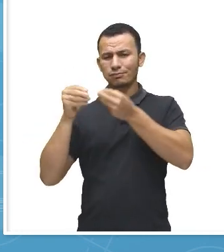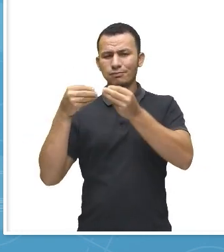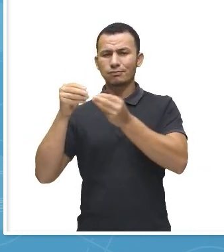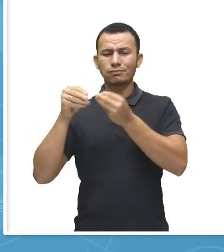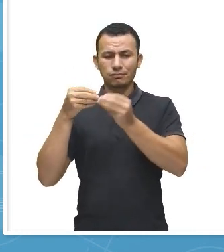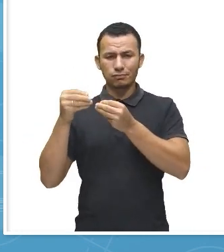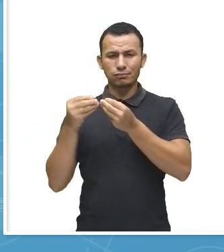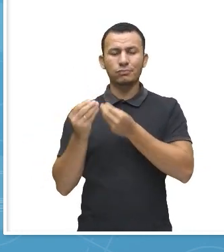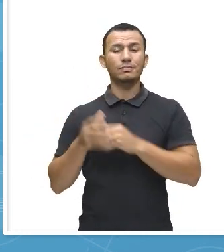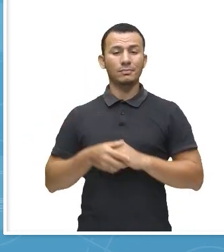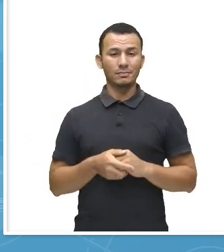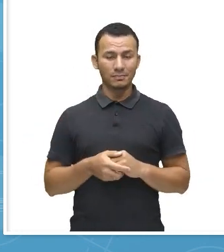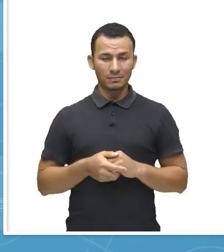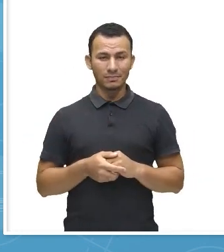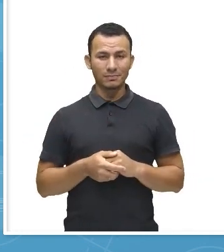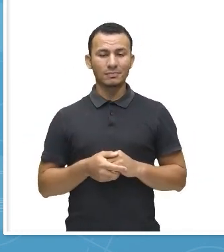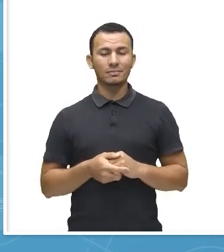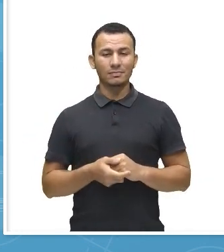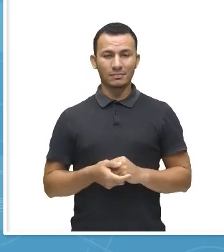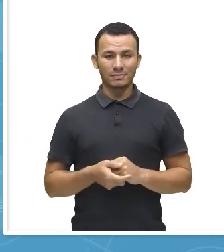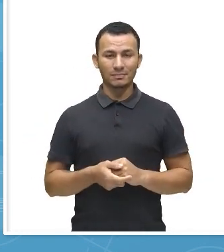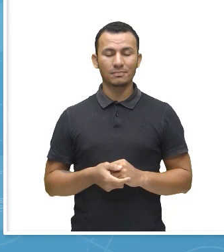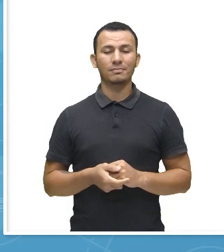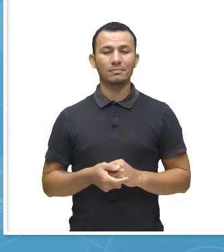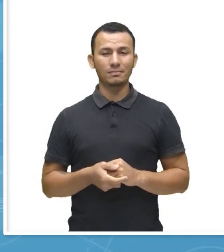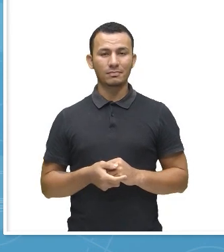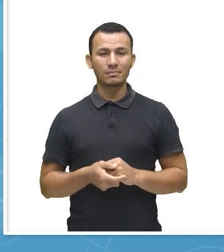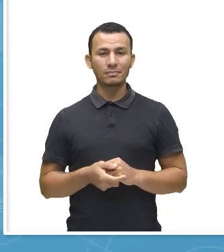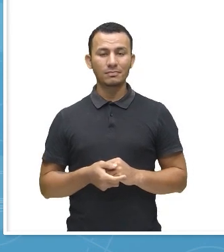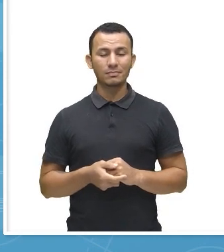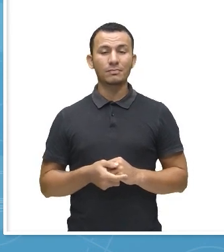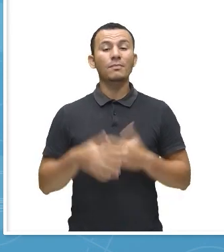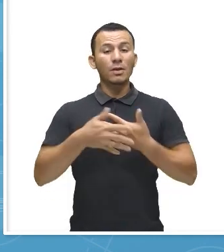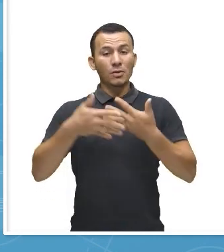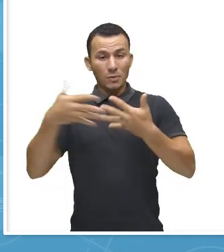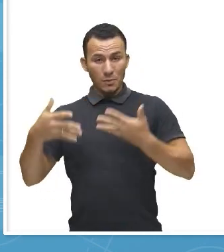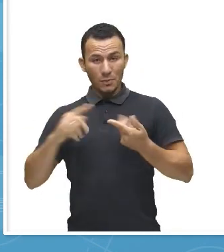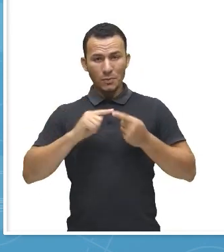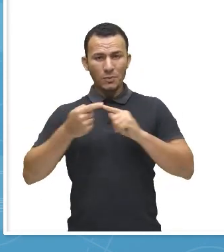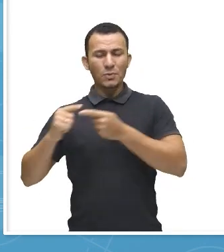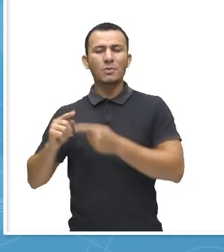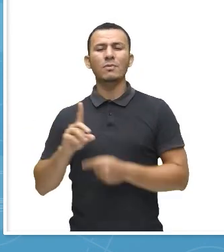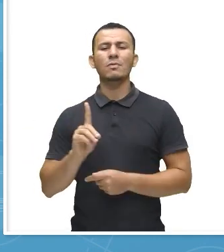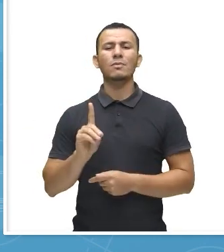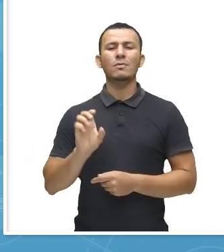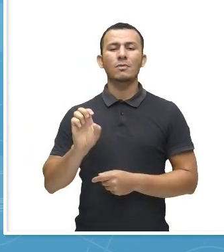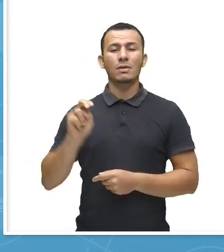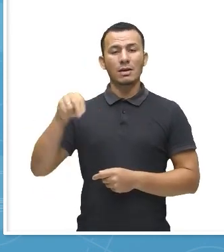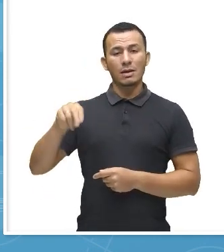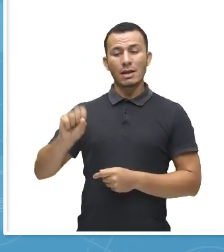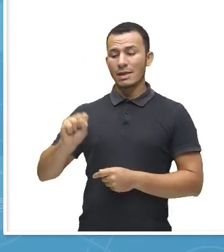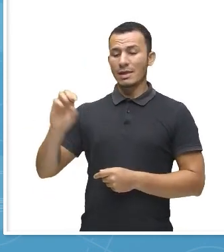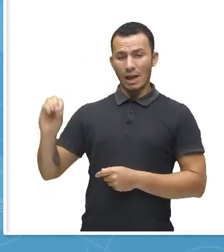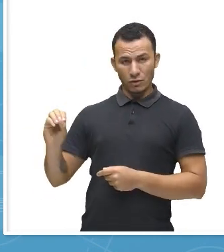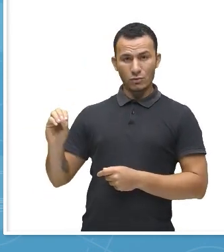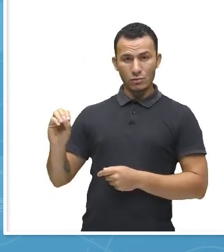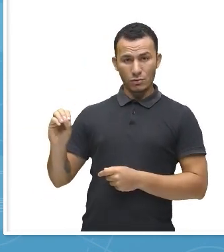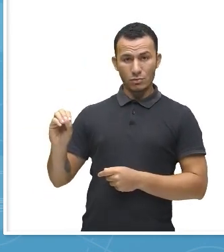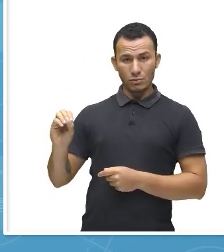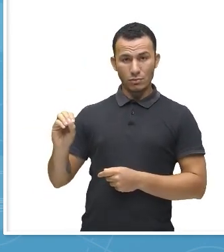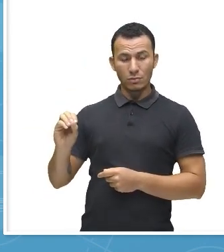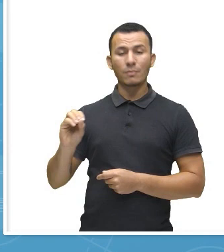formado então por cartilagens. Nós temos o tecido conjuntivo denso. Temos o tecido